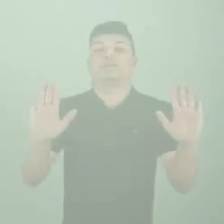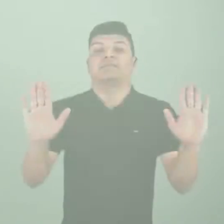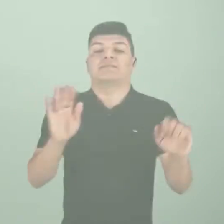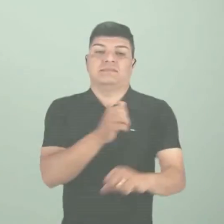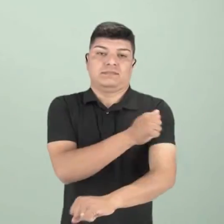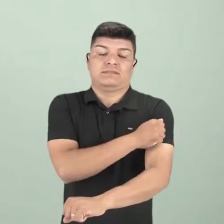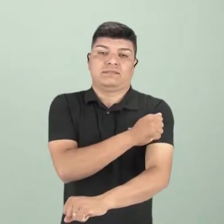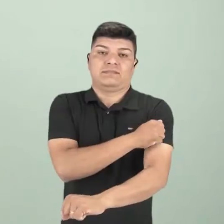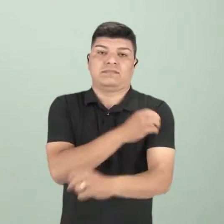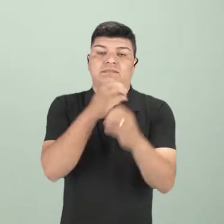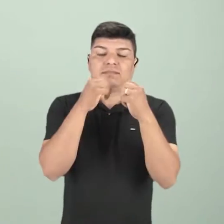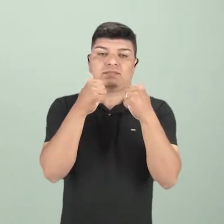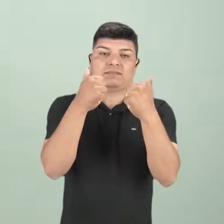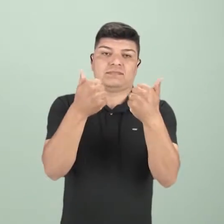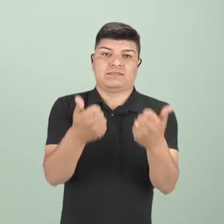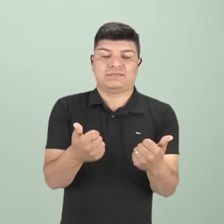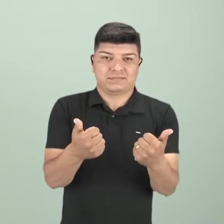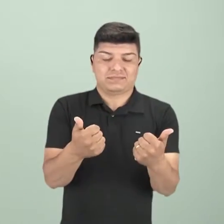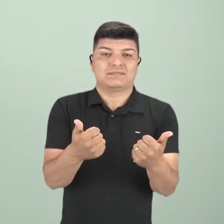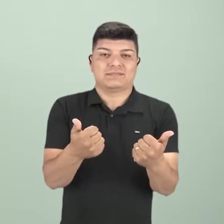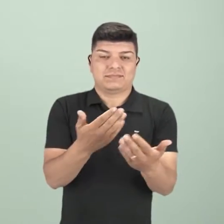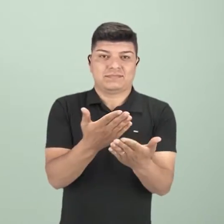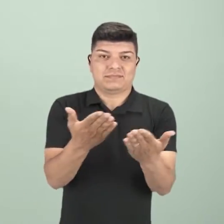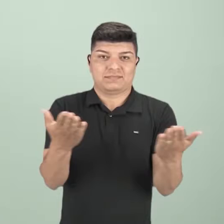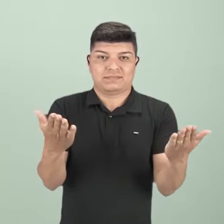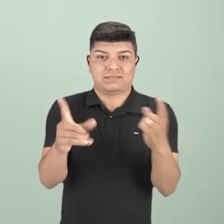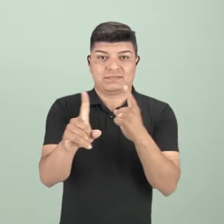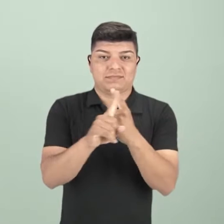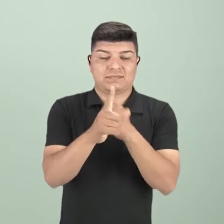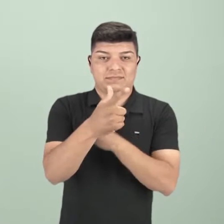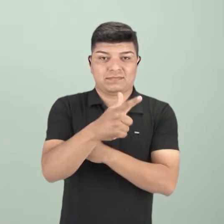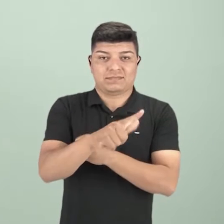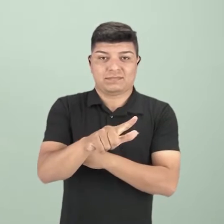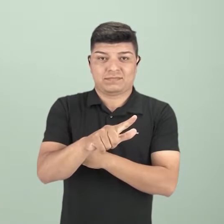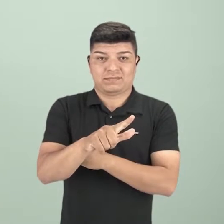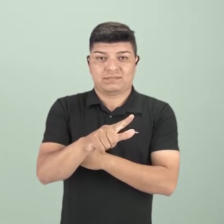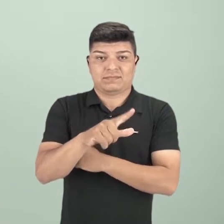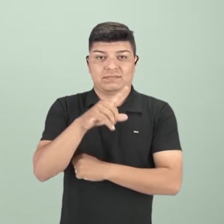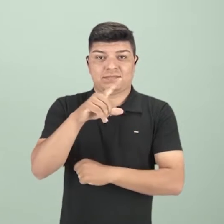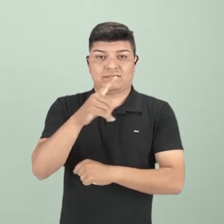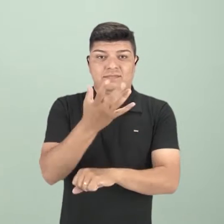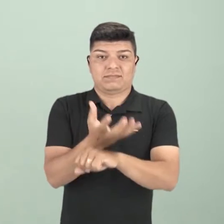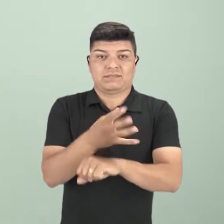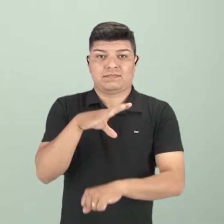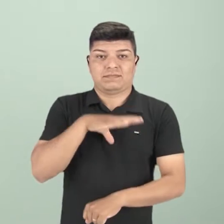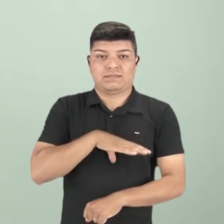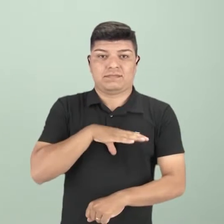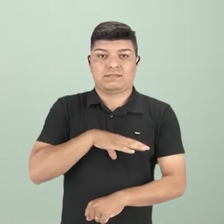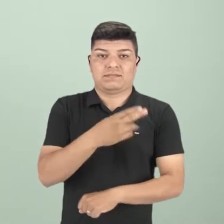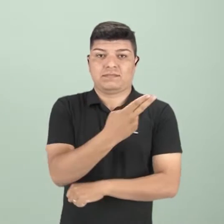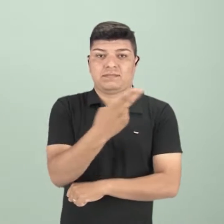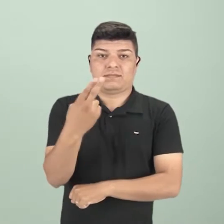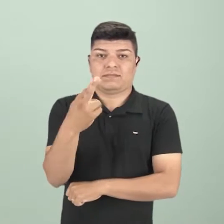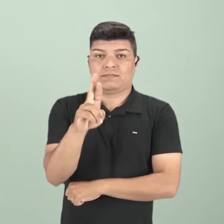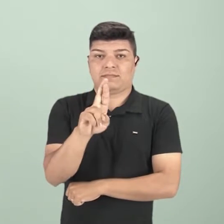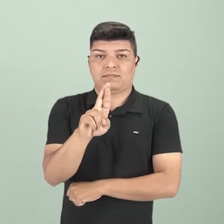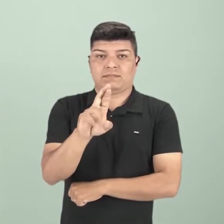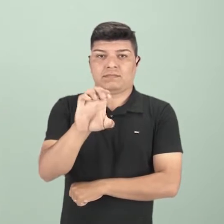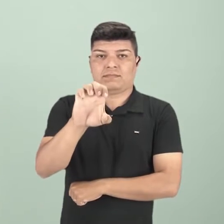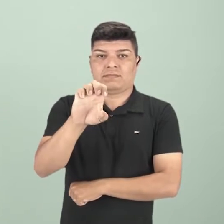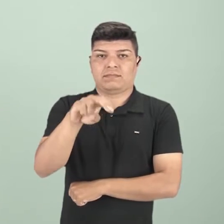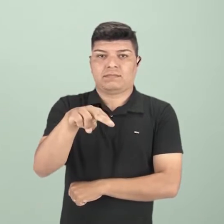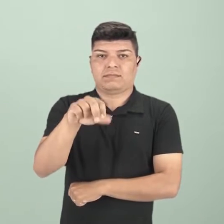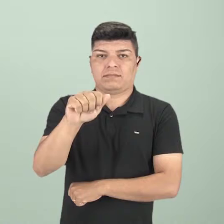Olá, alunos! Tudo bem com vocês? Mais um encontro com a língua portuguesa. O meu nome é Renata e eu vou trabalhar